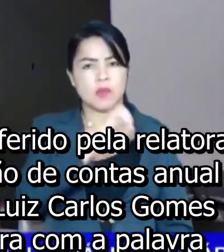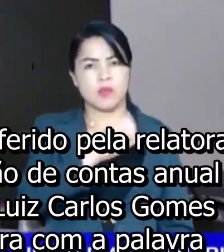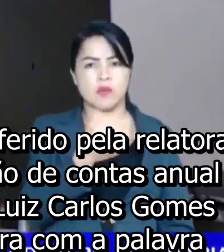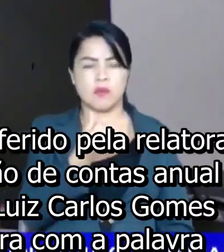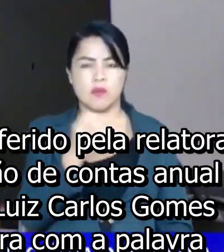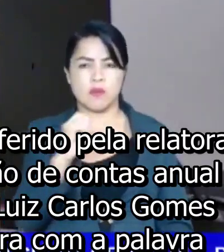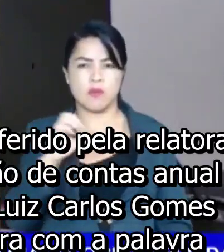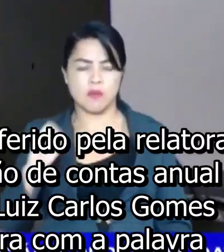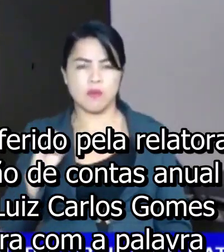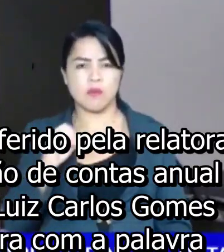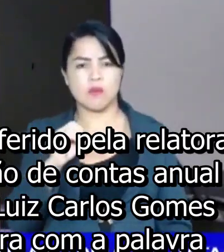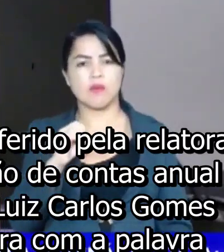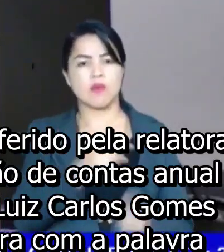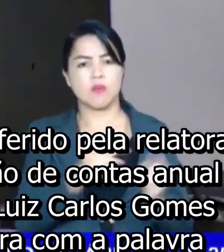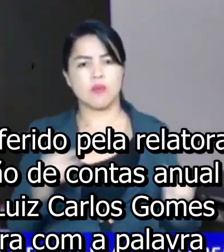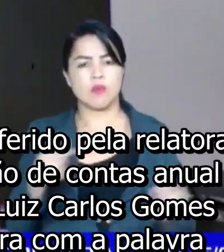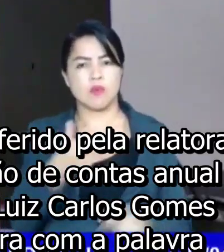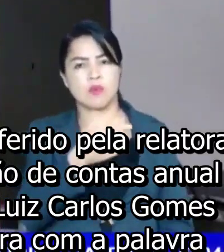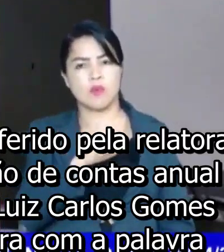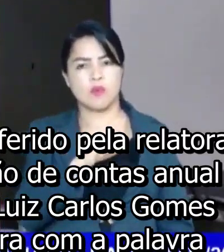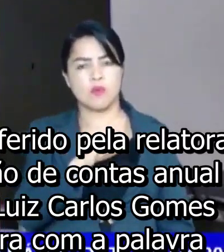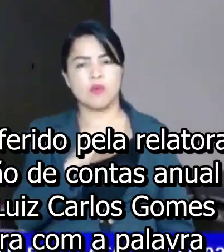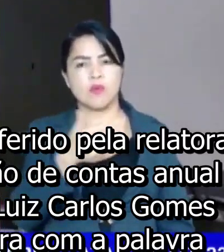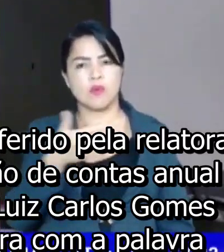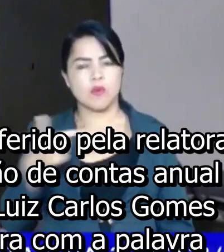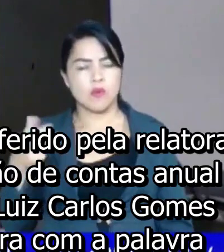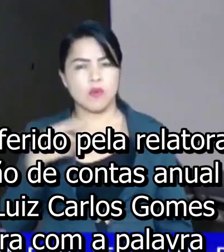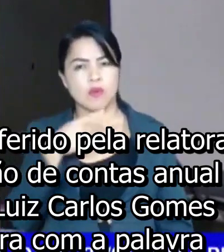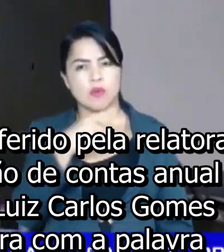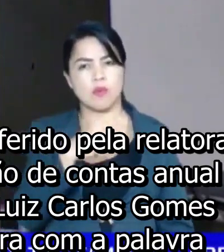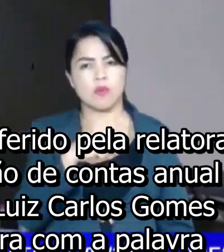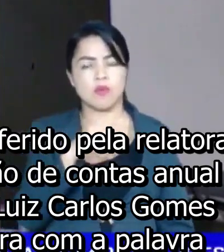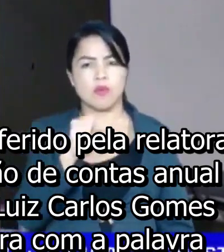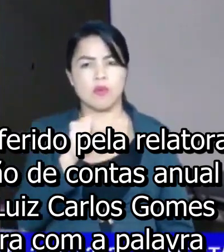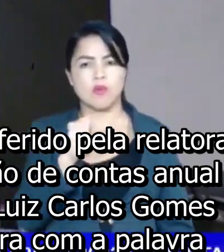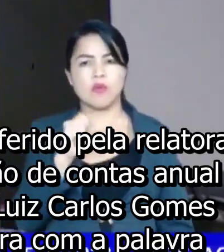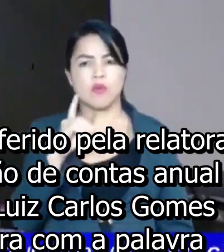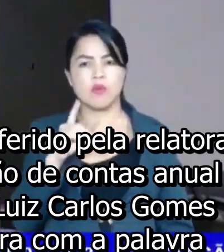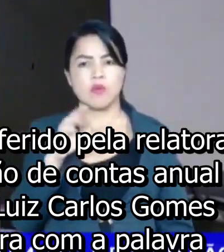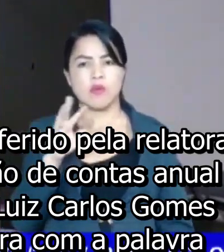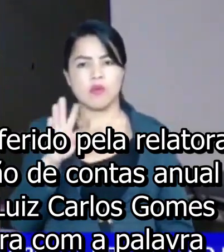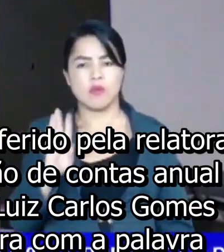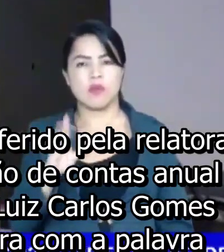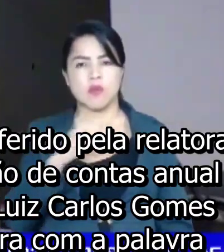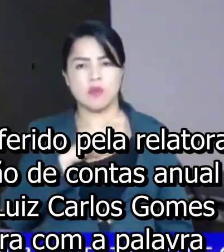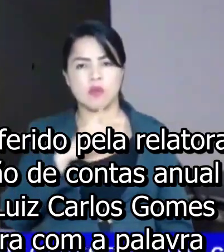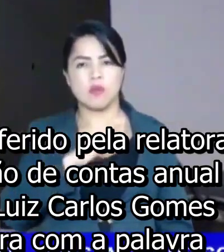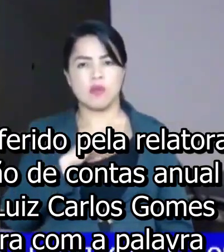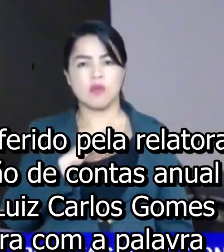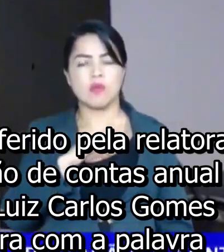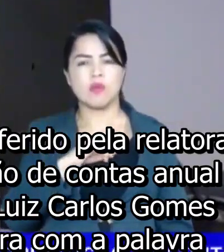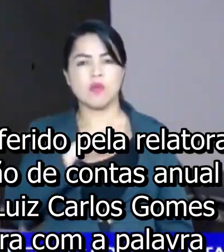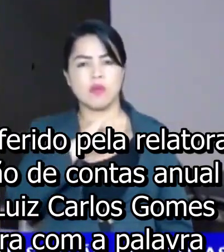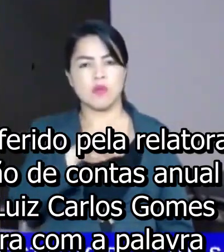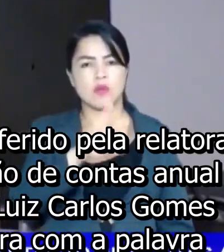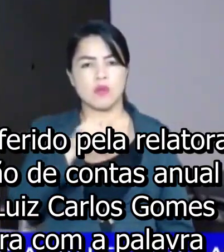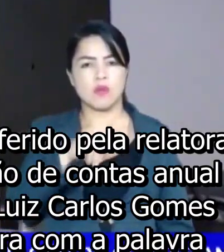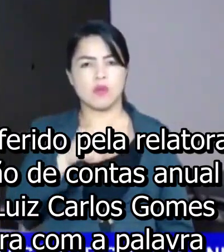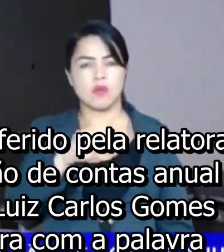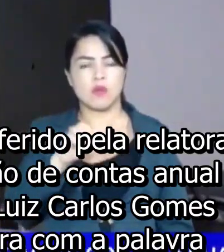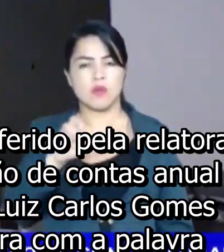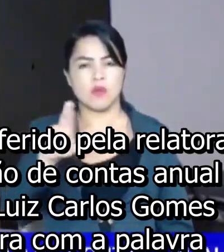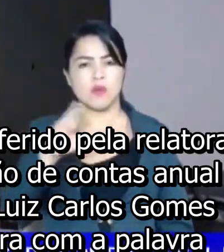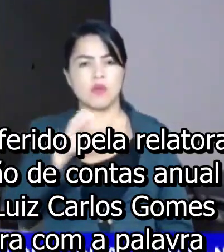0606143 de 2022. Interessado é o PSDB e Luiz Carlos Gomes dos Santos Júnior e Josemar Vaz